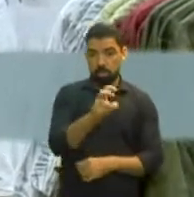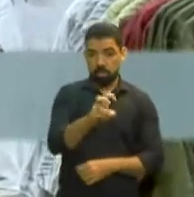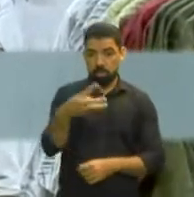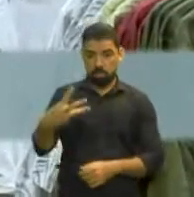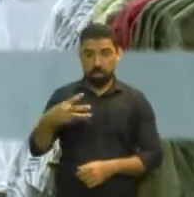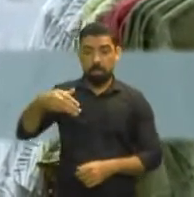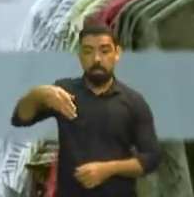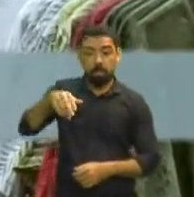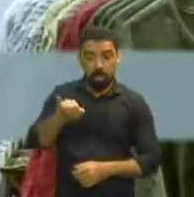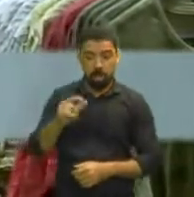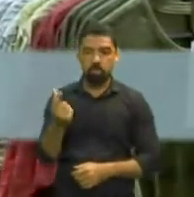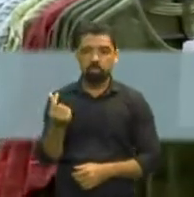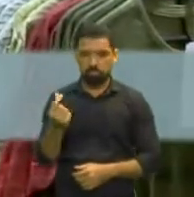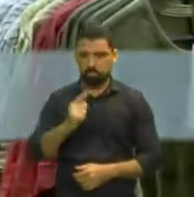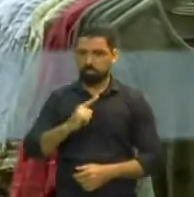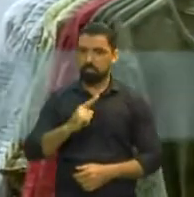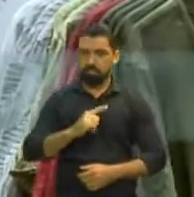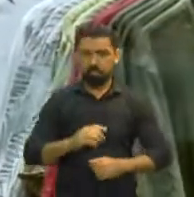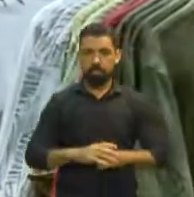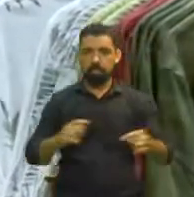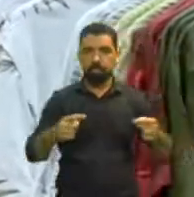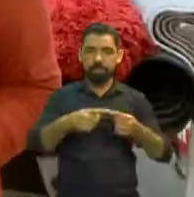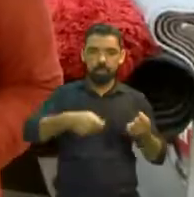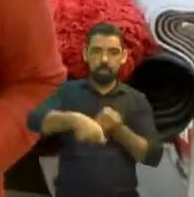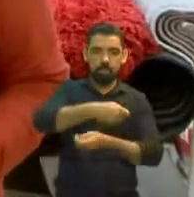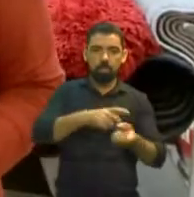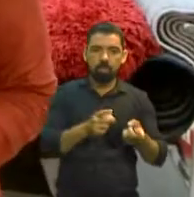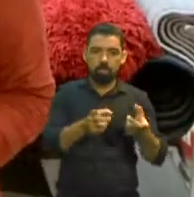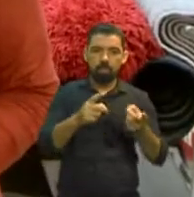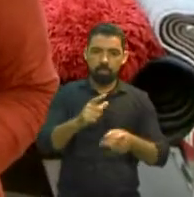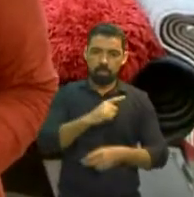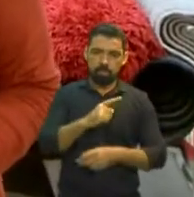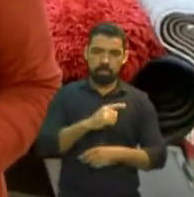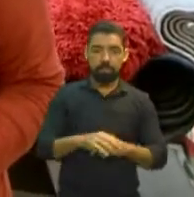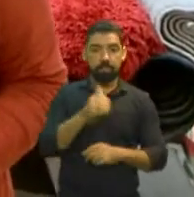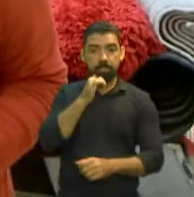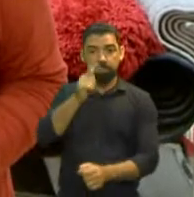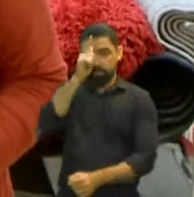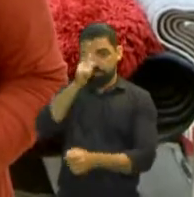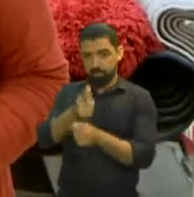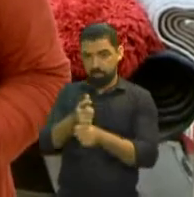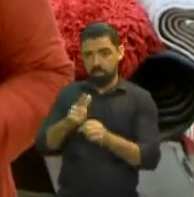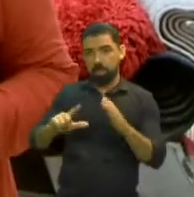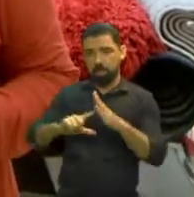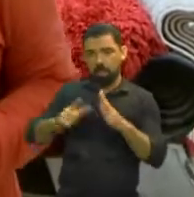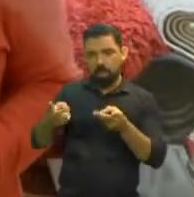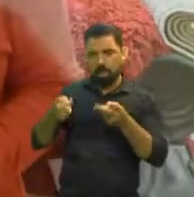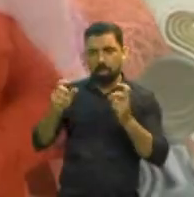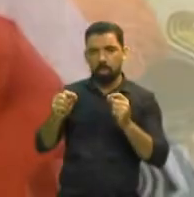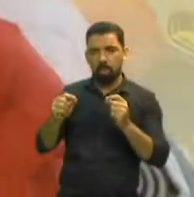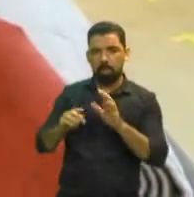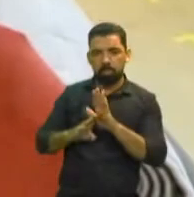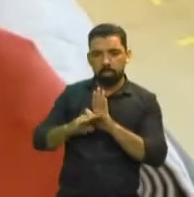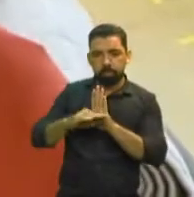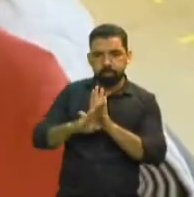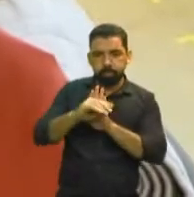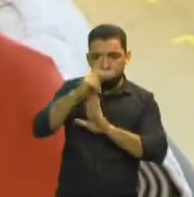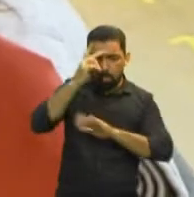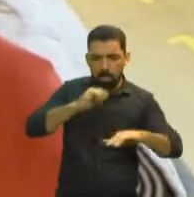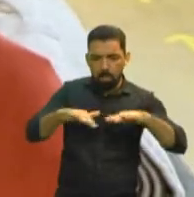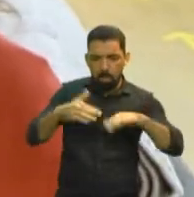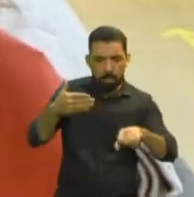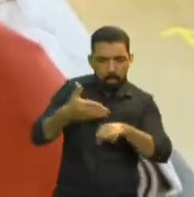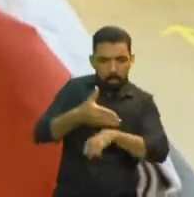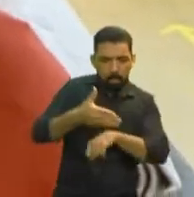353 milhões no comércio varejista. Esta gerente de loja tem percebido uma maior movimentação